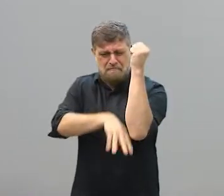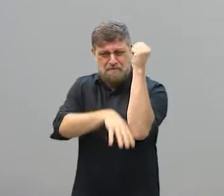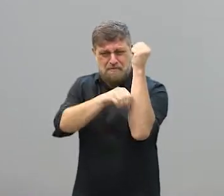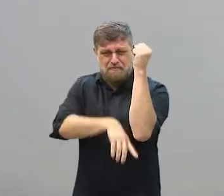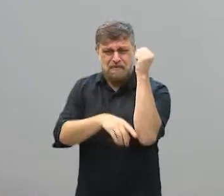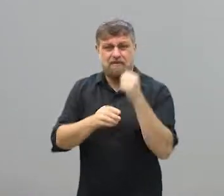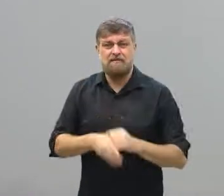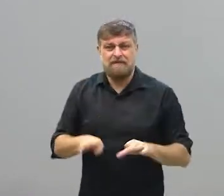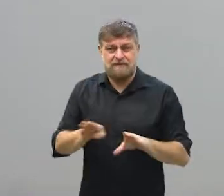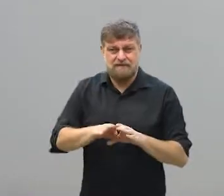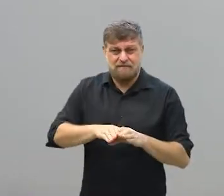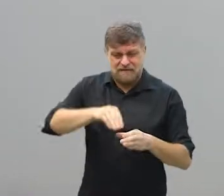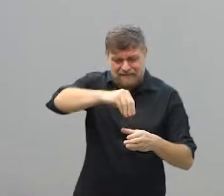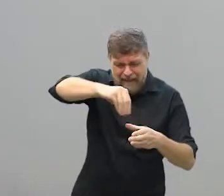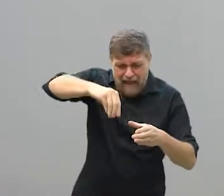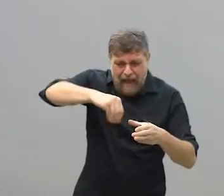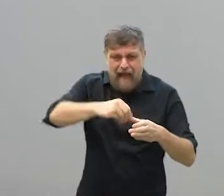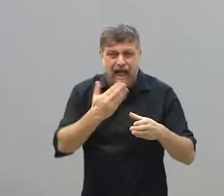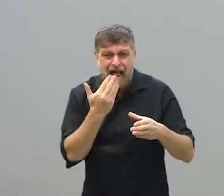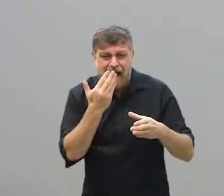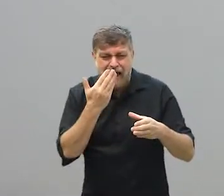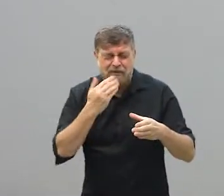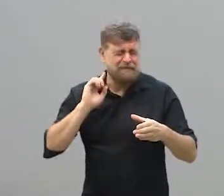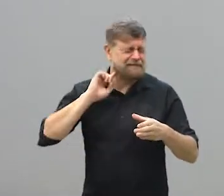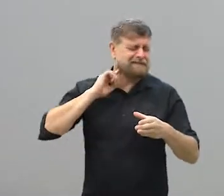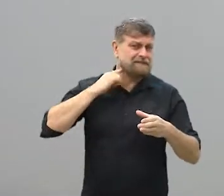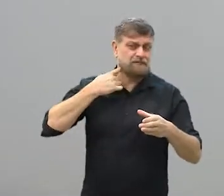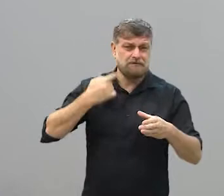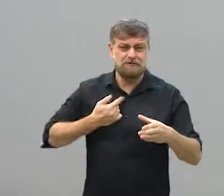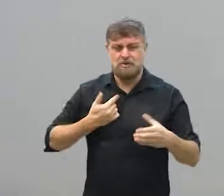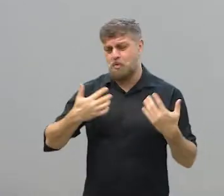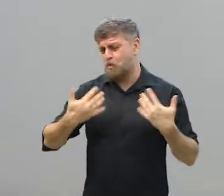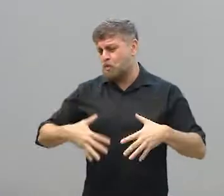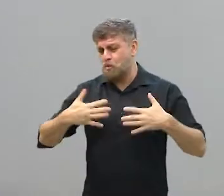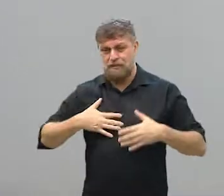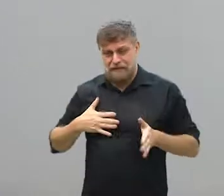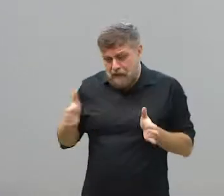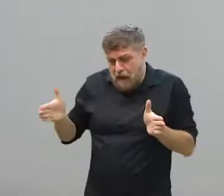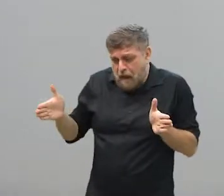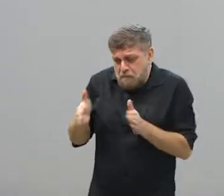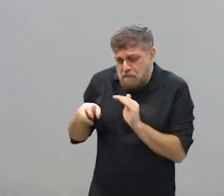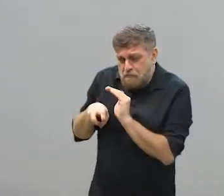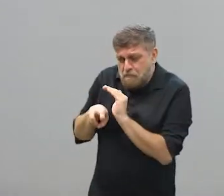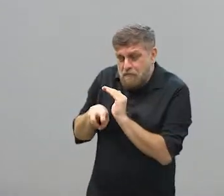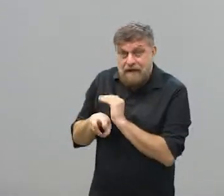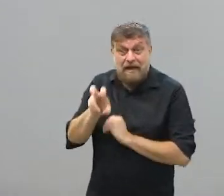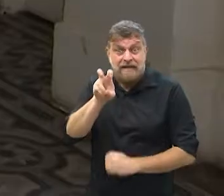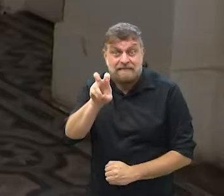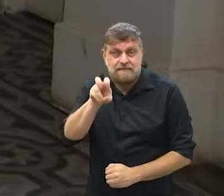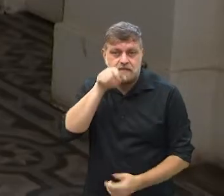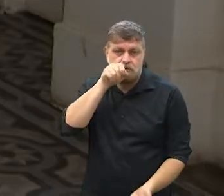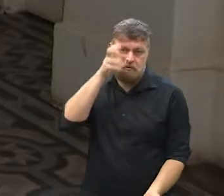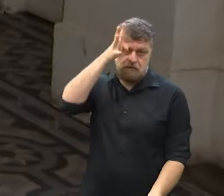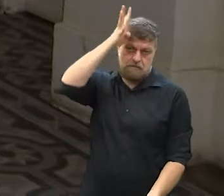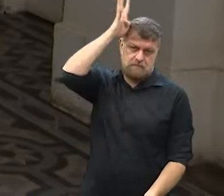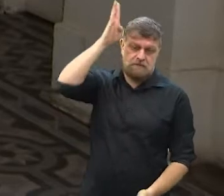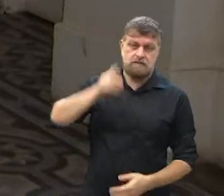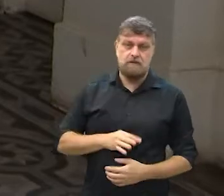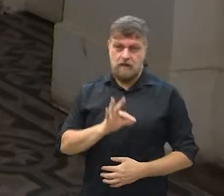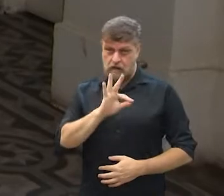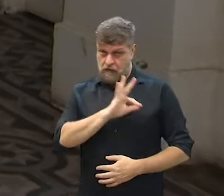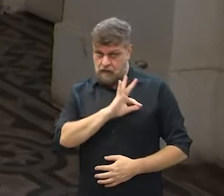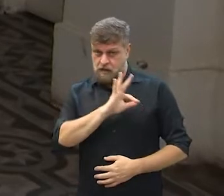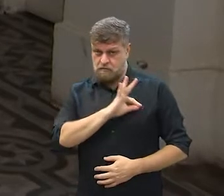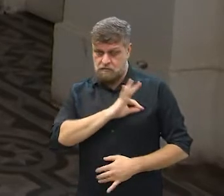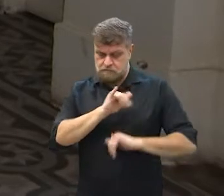a semente toda suja de festa situação muito além de ser apertado para cinco calopsitas Segundo a polícia